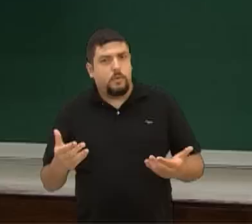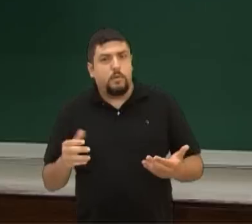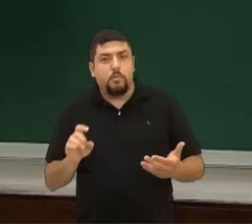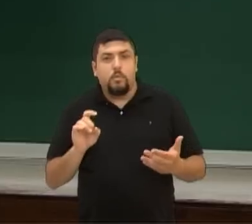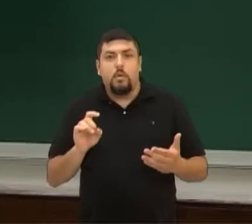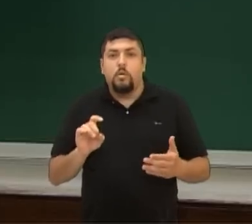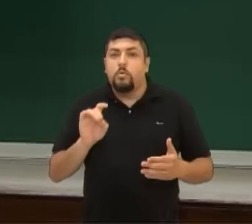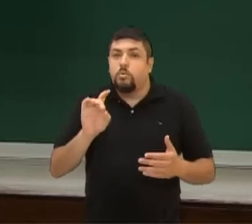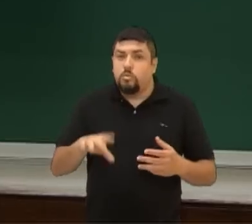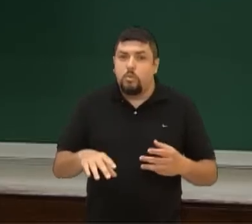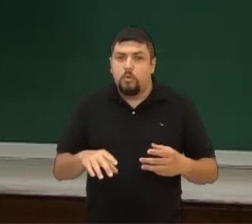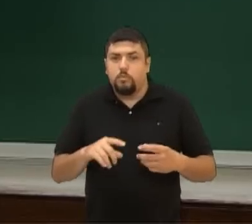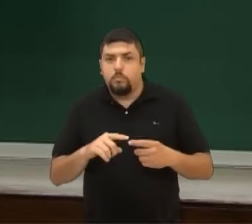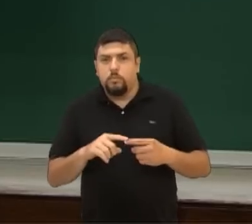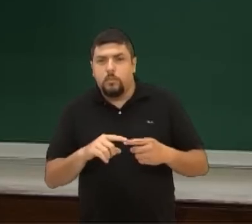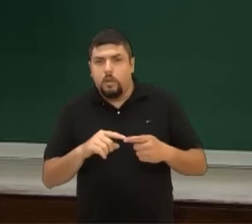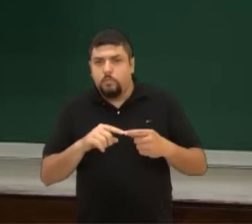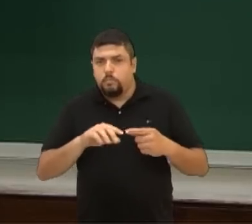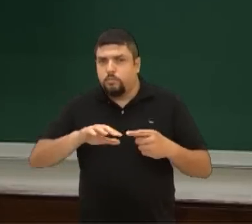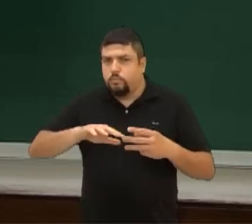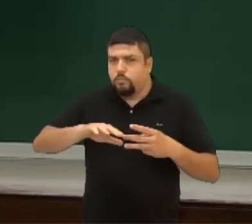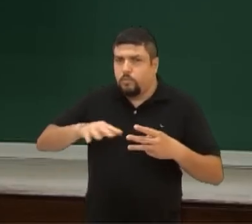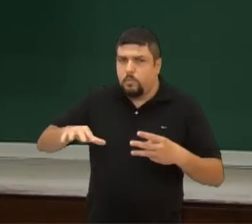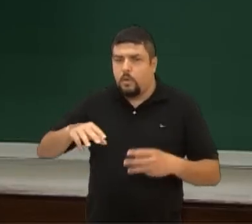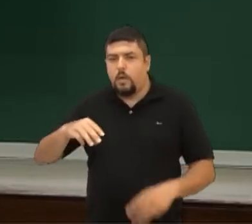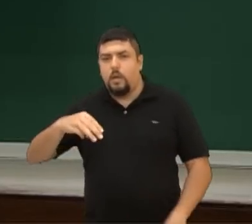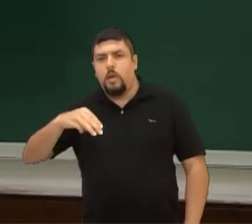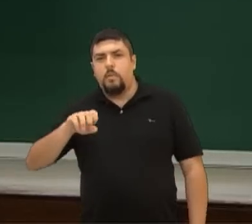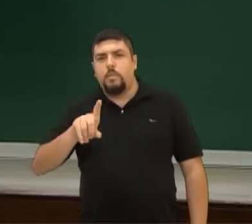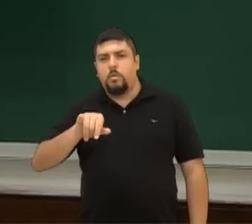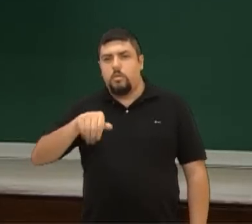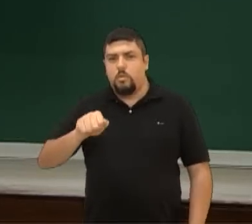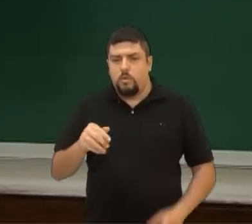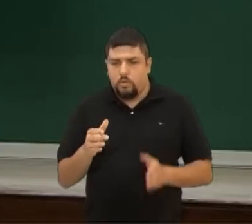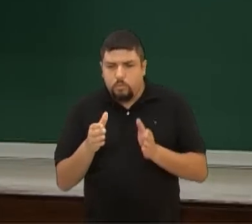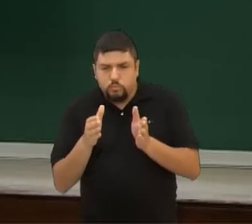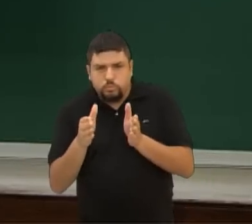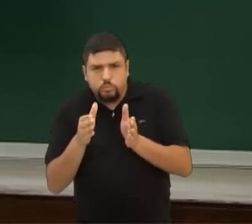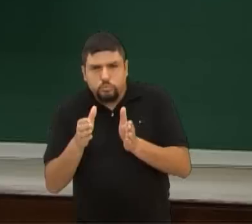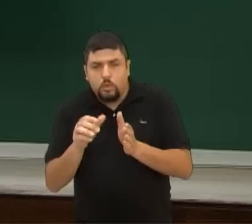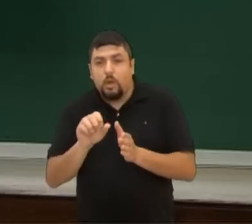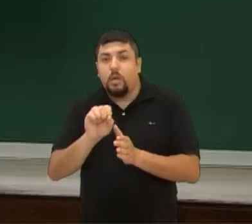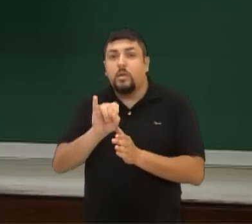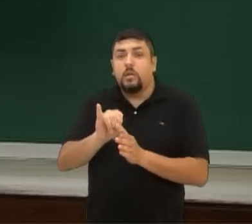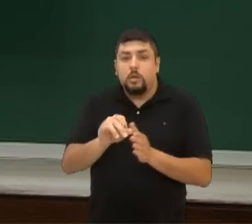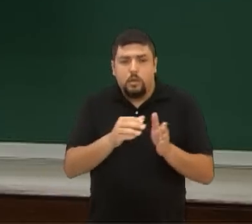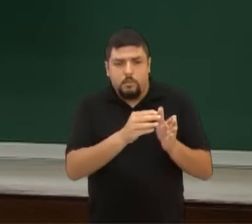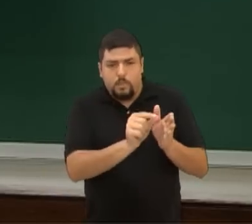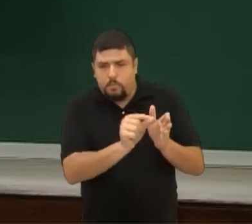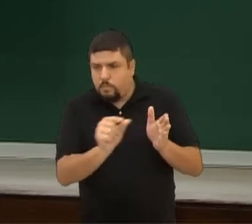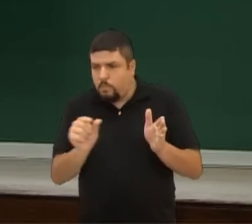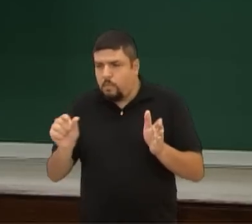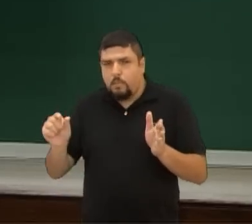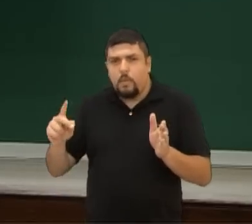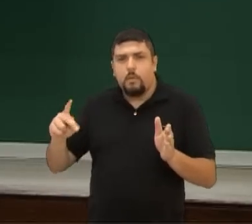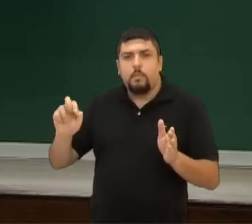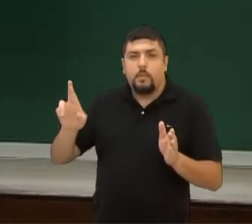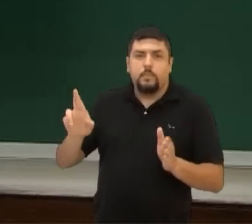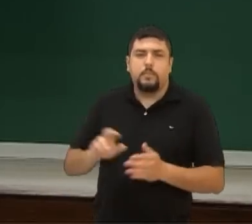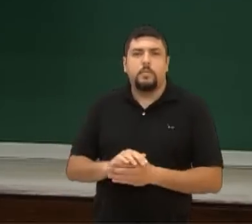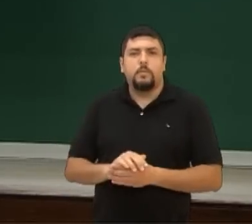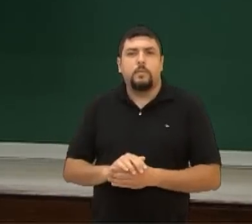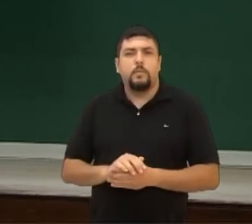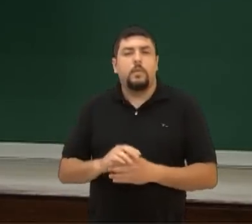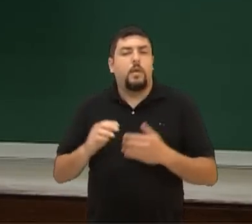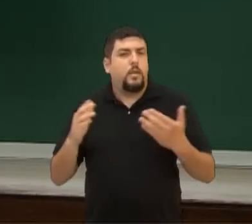essa média aritmética aqui, ó, entre os centrais, quando a quantidade de números for par, né? Porque